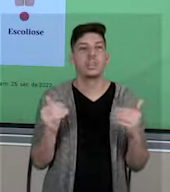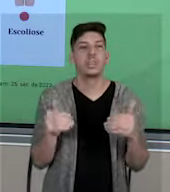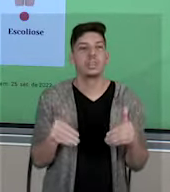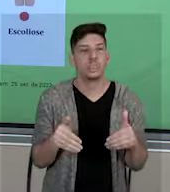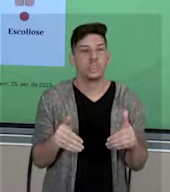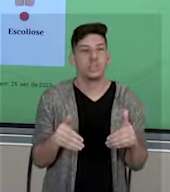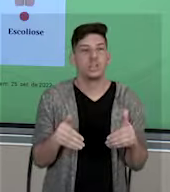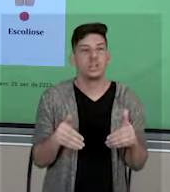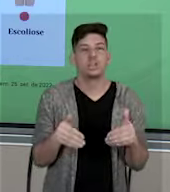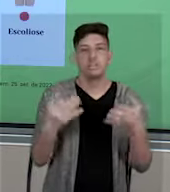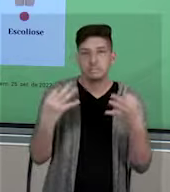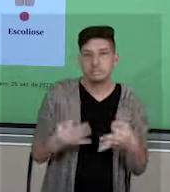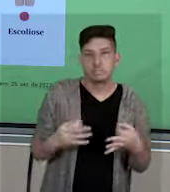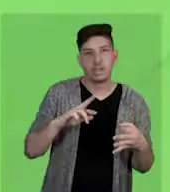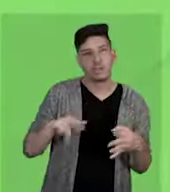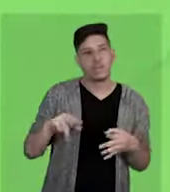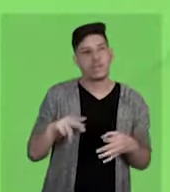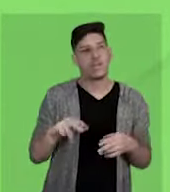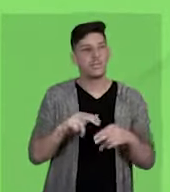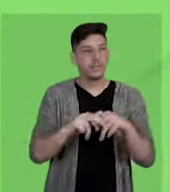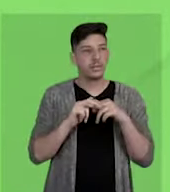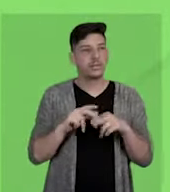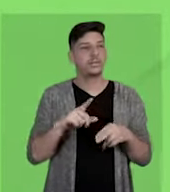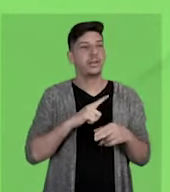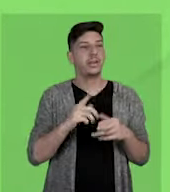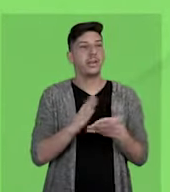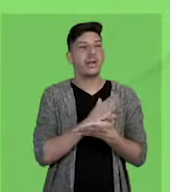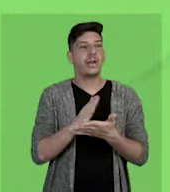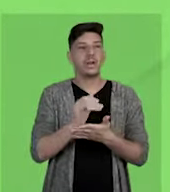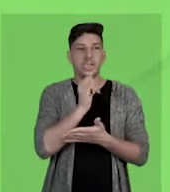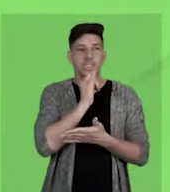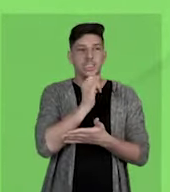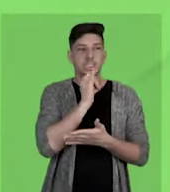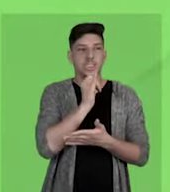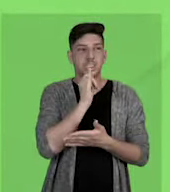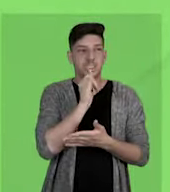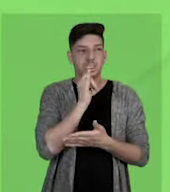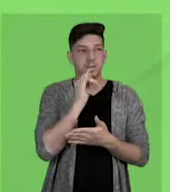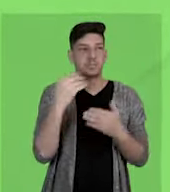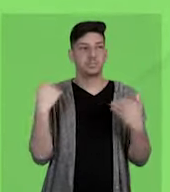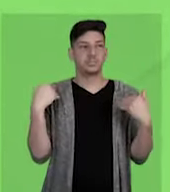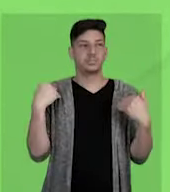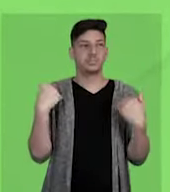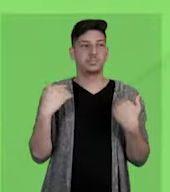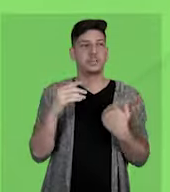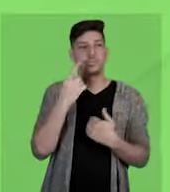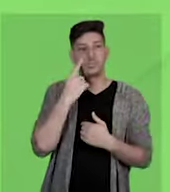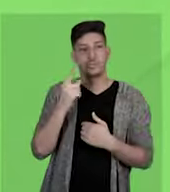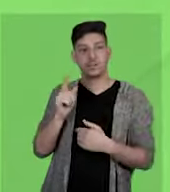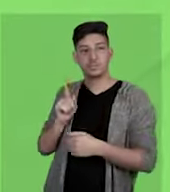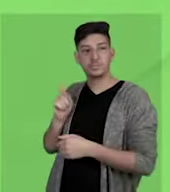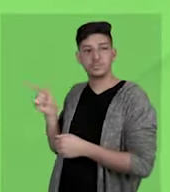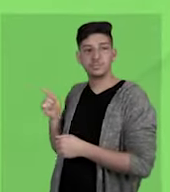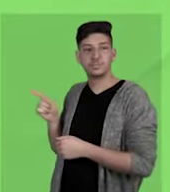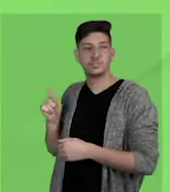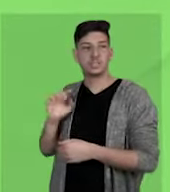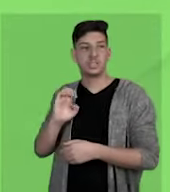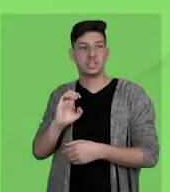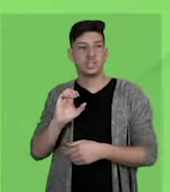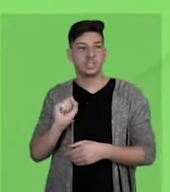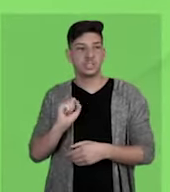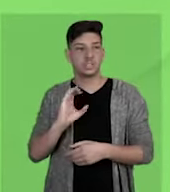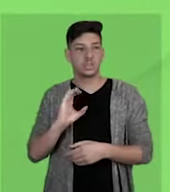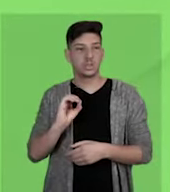não é adequada. Então a gente tem aqui alguns exemplos de desvios posturais. A escoliose, por exemplo, tem esse nome, a escoliose, porque